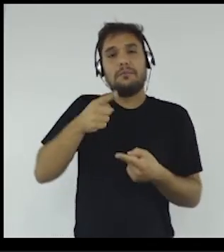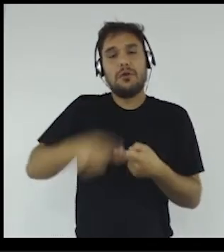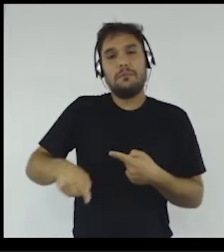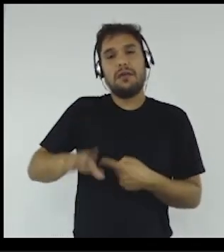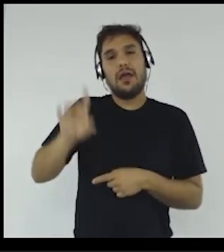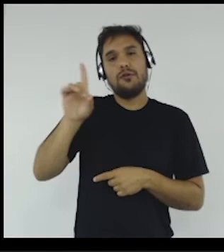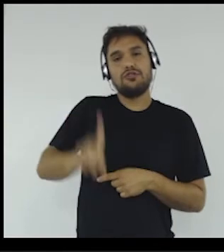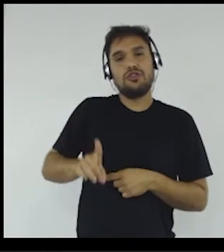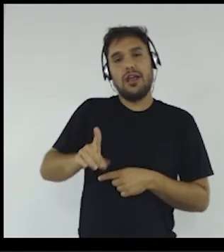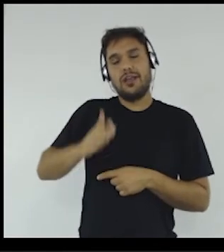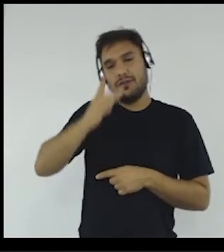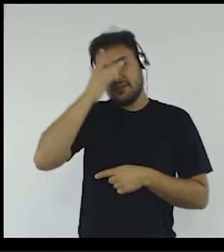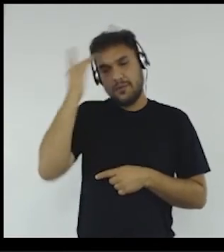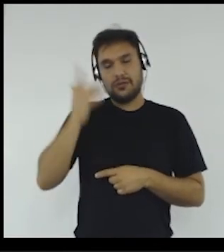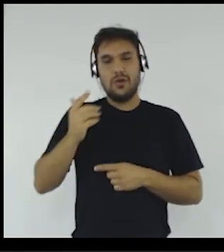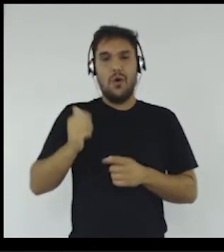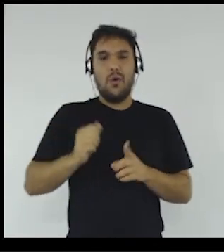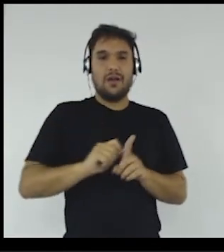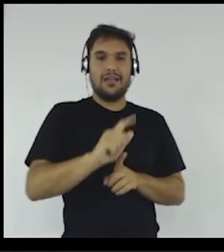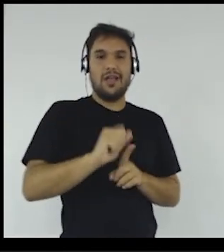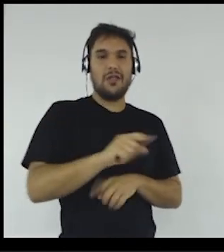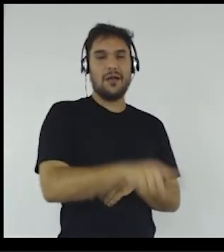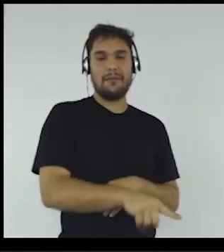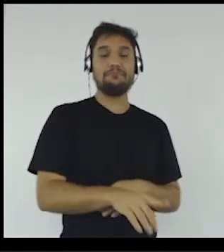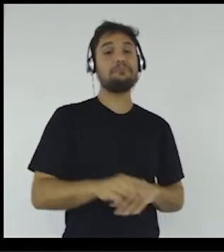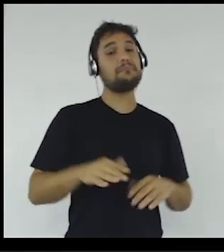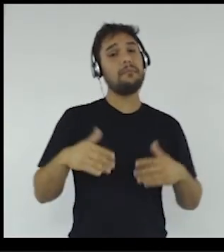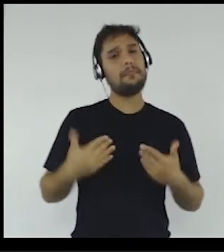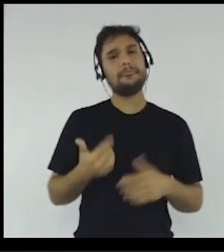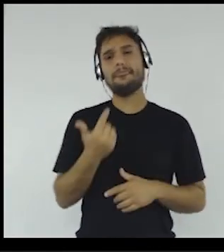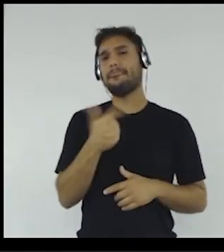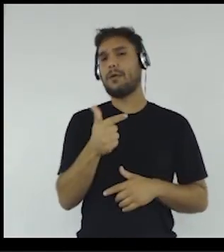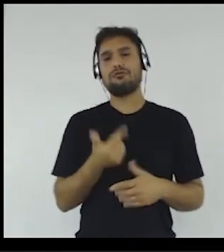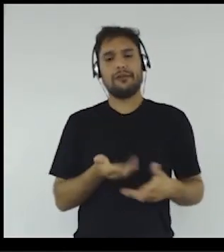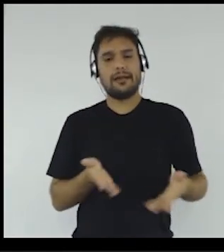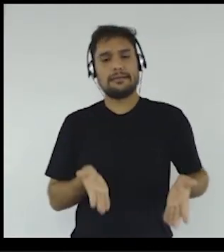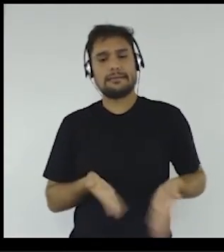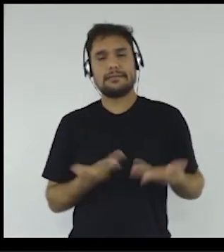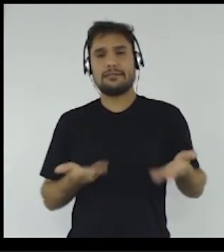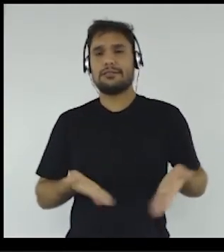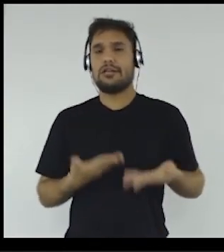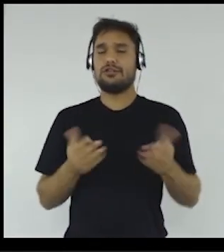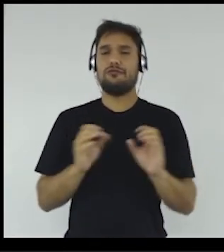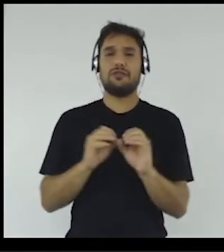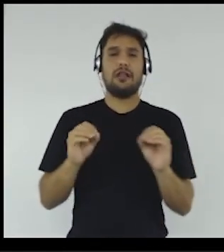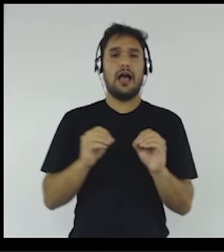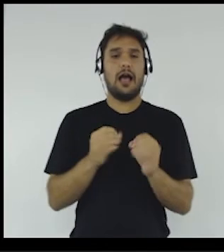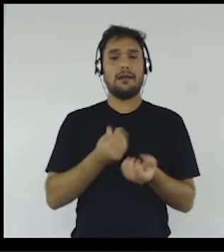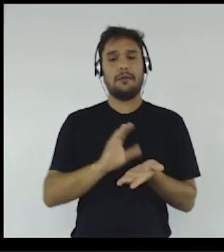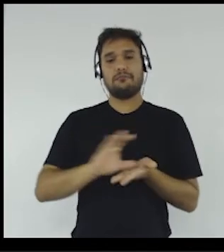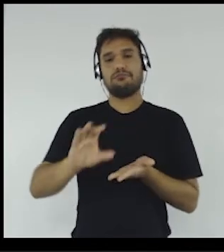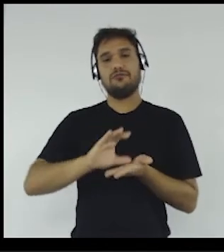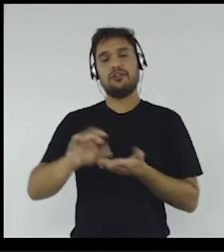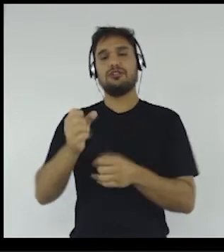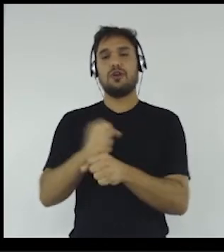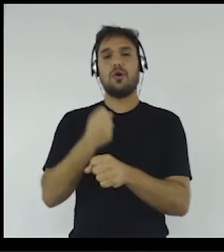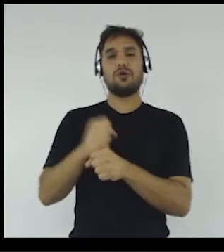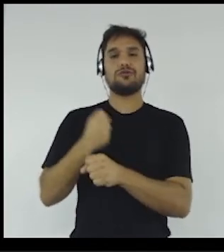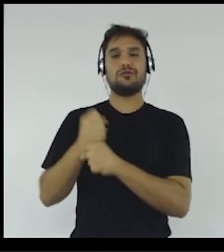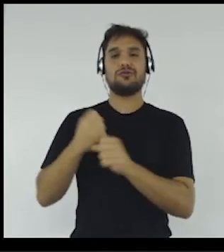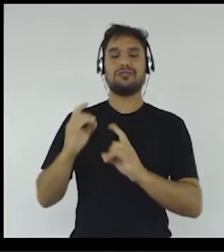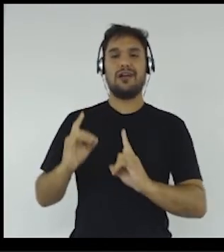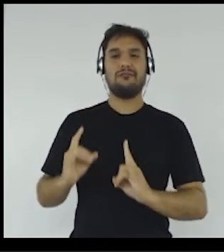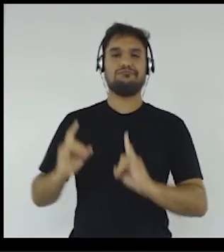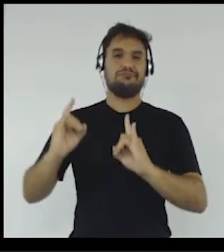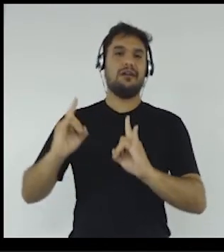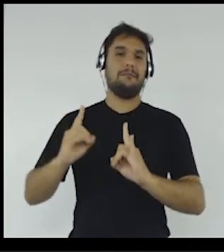os direitos dos locadores. Não havia, portanto, nenhum incentivo para investir na construção de imóveis para